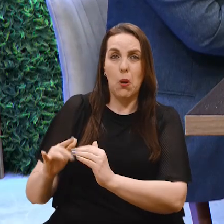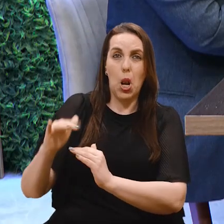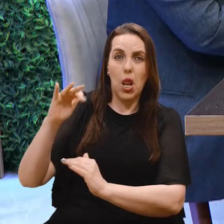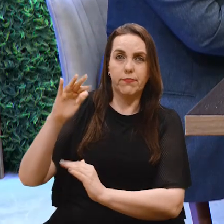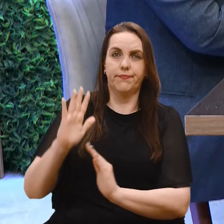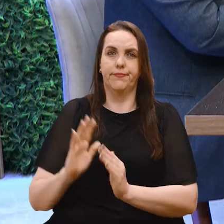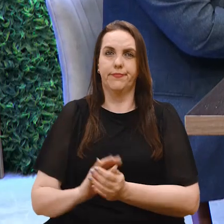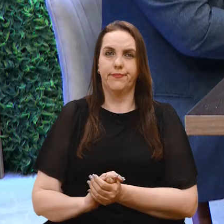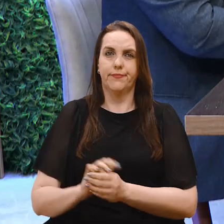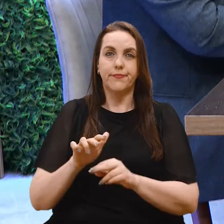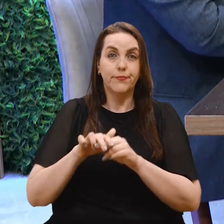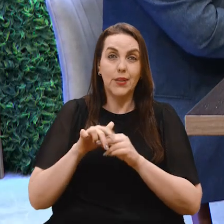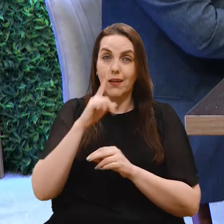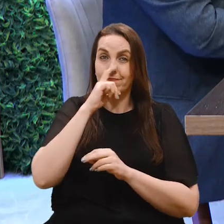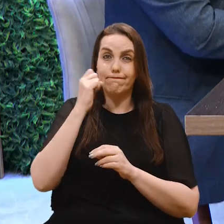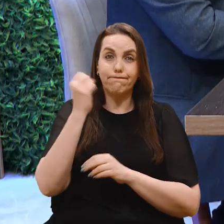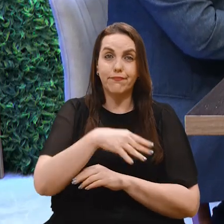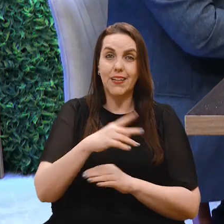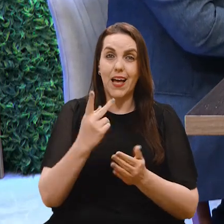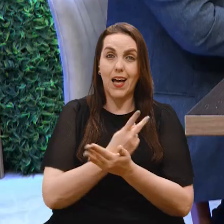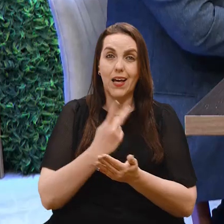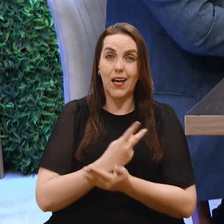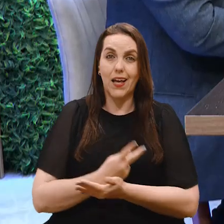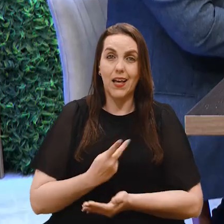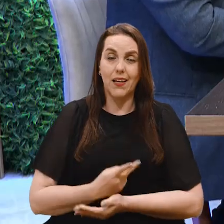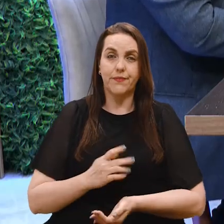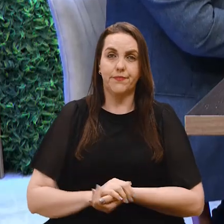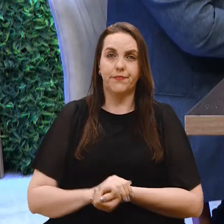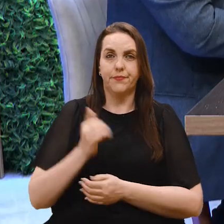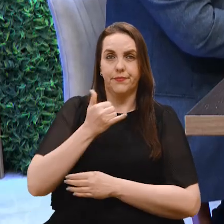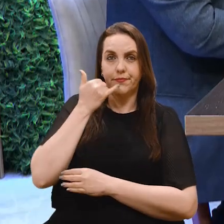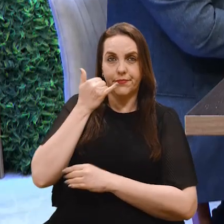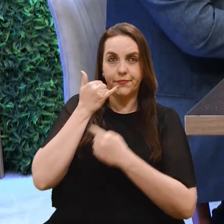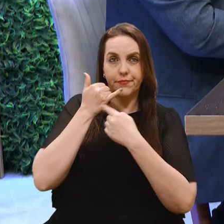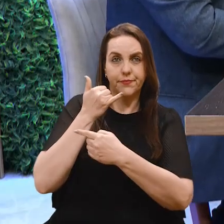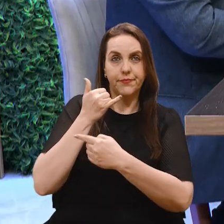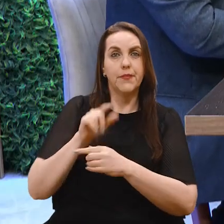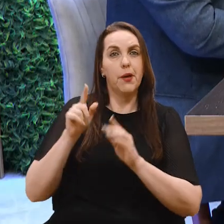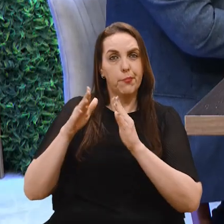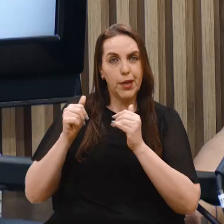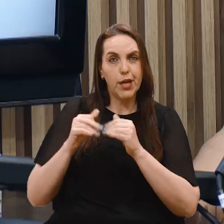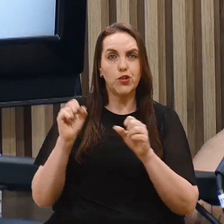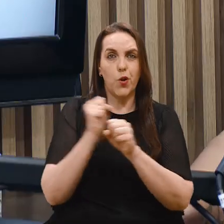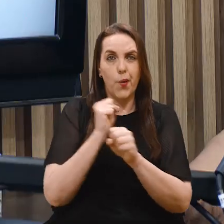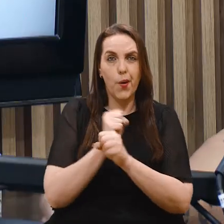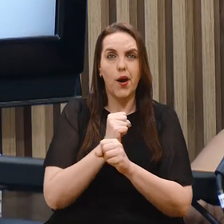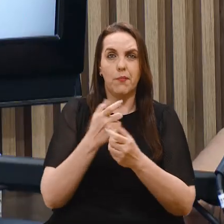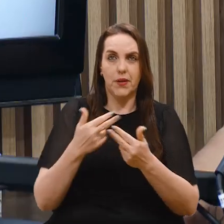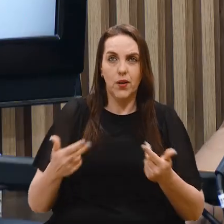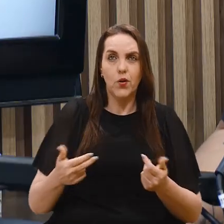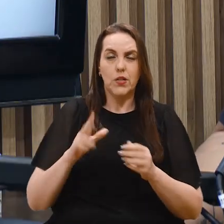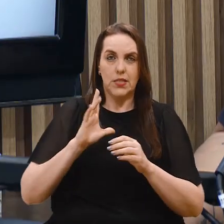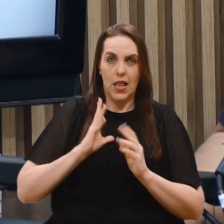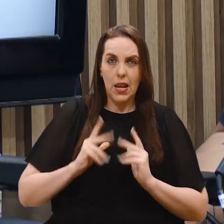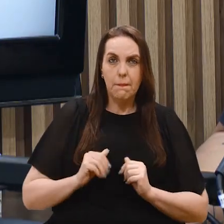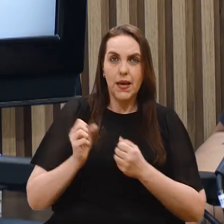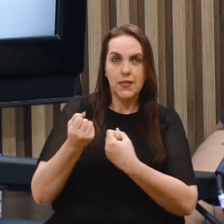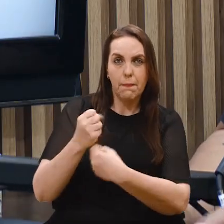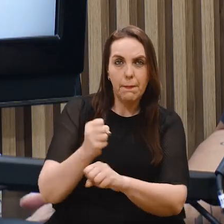ver, é só descarte irregular. E aí tu liga, pede lá pro pessoal da obra, lá o pessoal vem fazer uma limpeza e tal, não sei